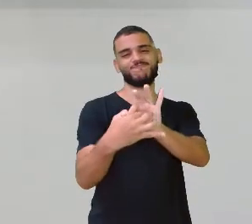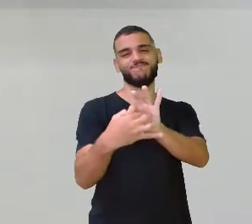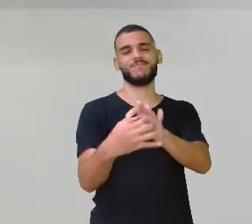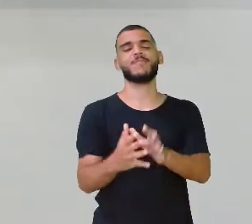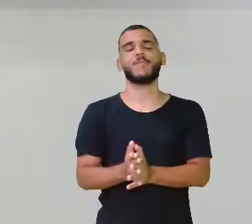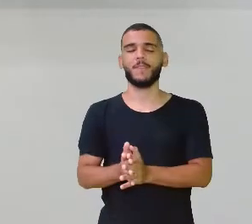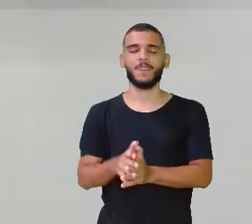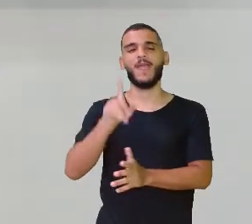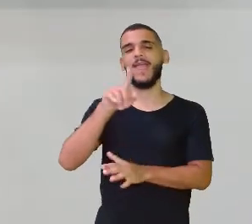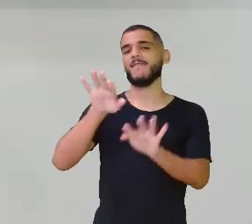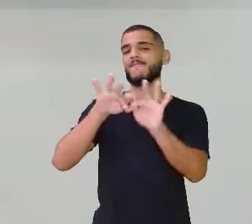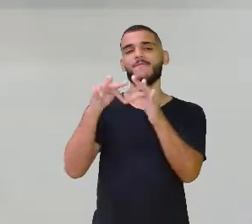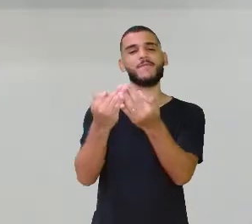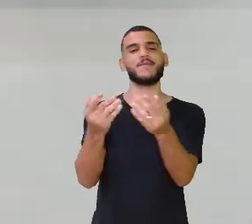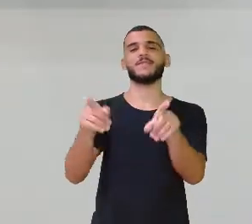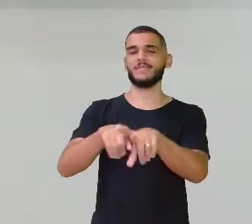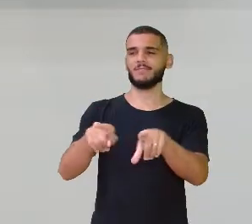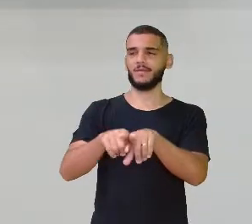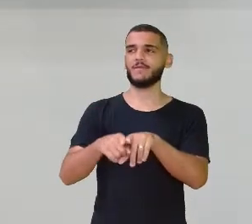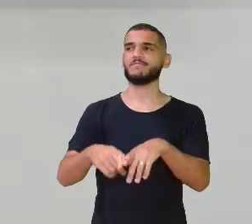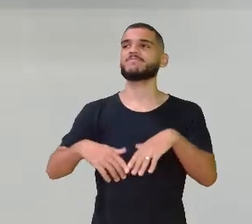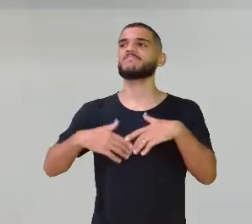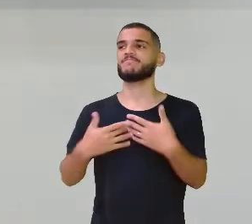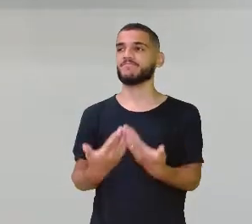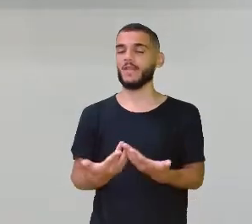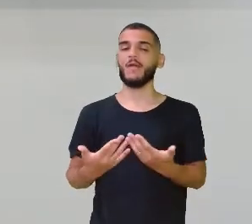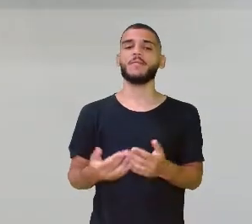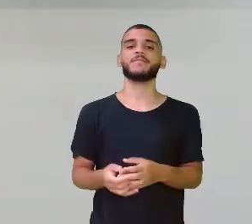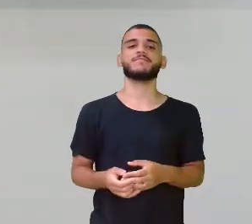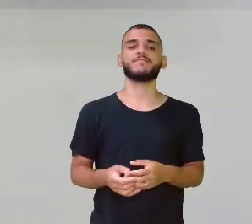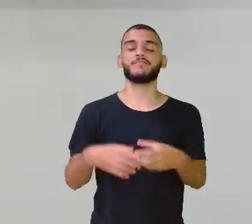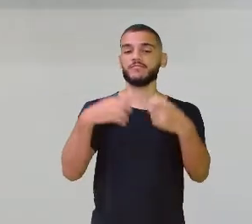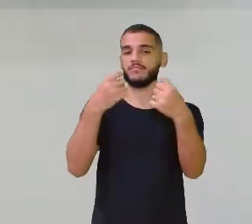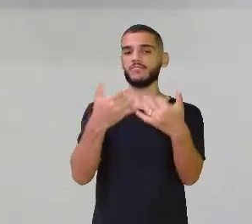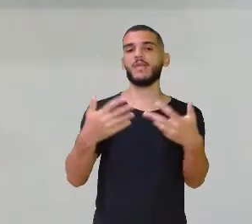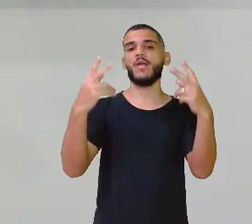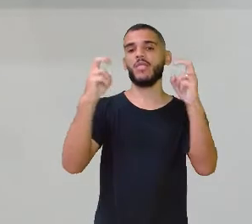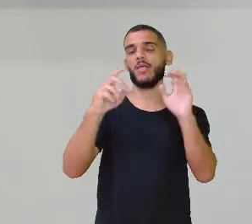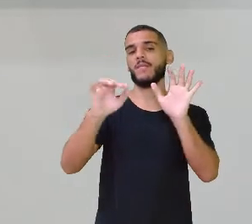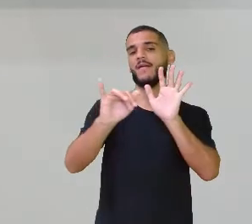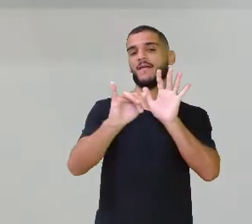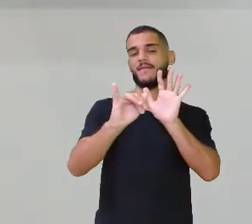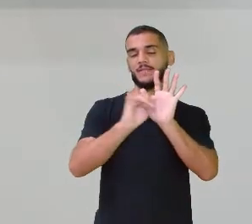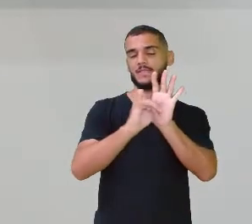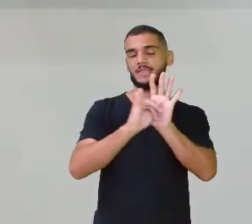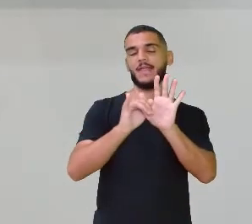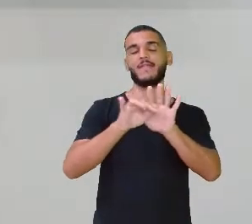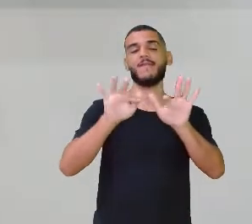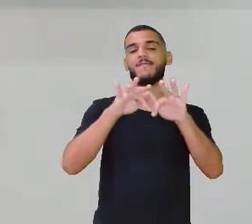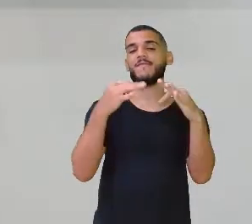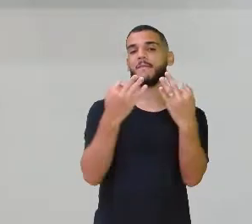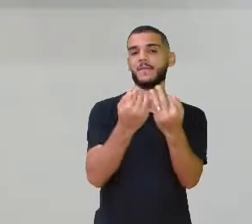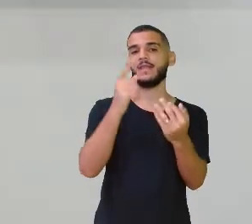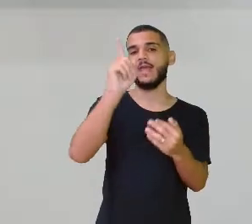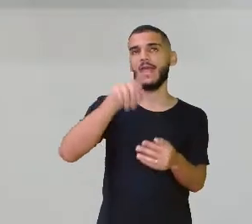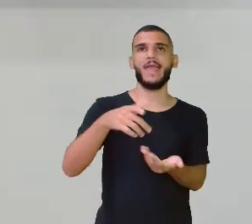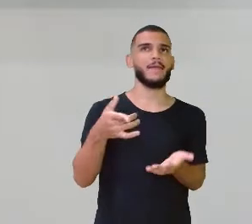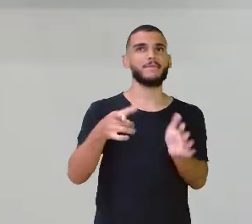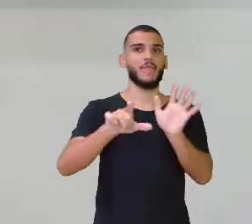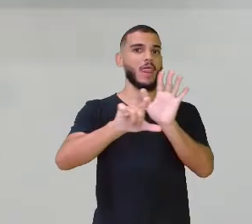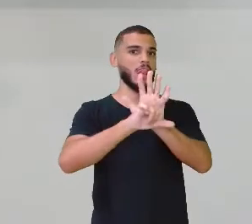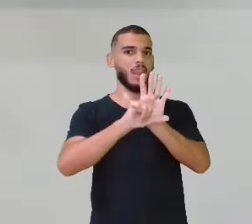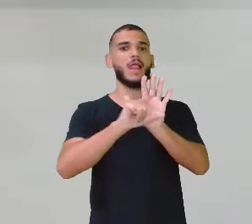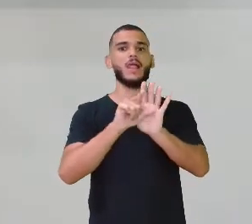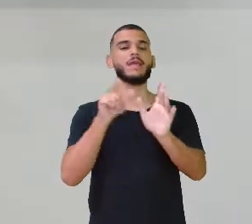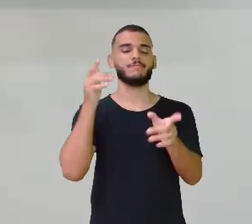se acolhem. Então, quando a gente fala em família, a gente vai falar agora da parte legal. A gente vai falar da parte da identidade